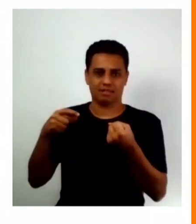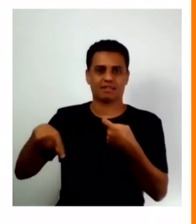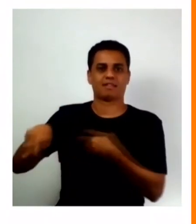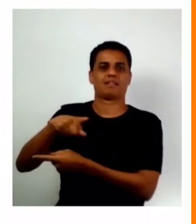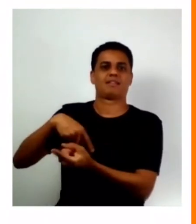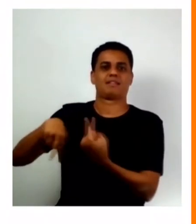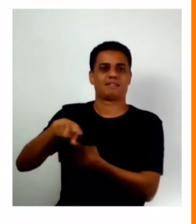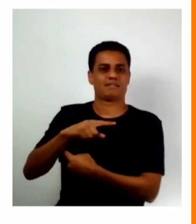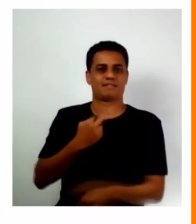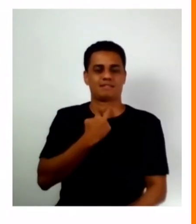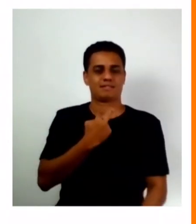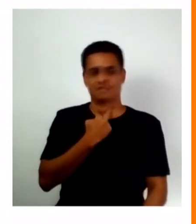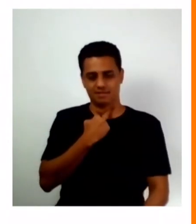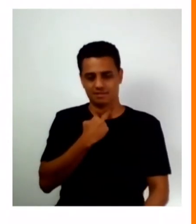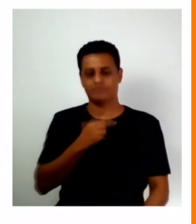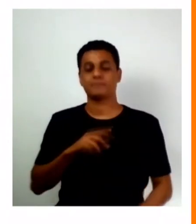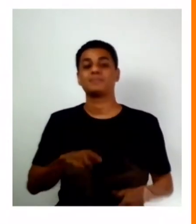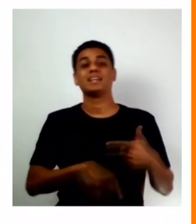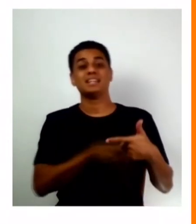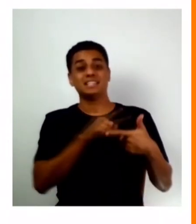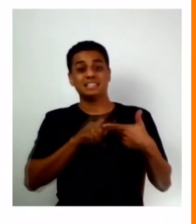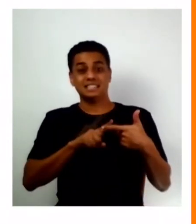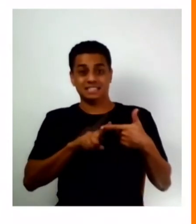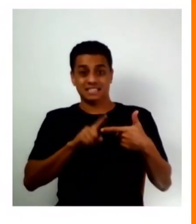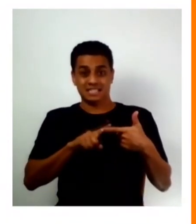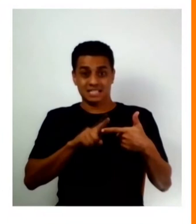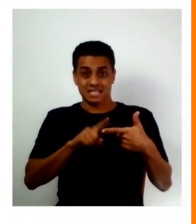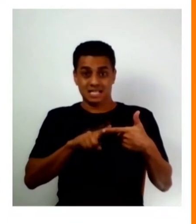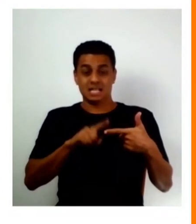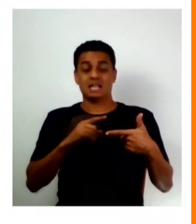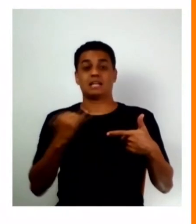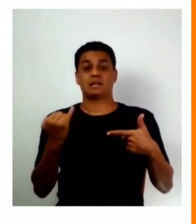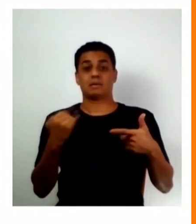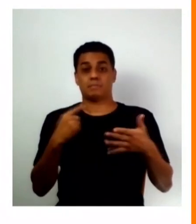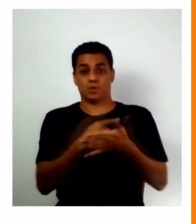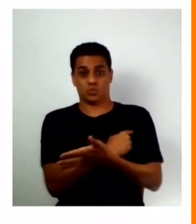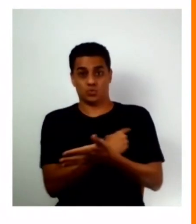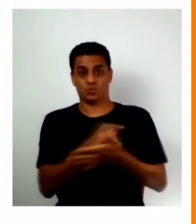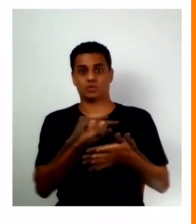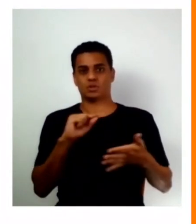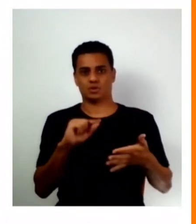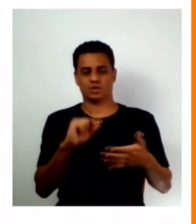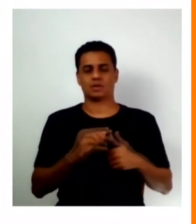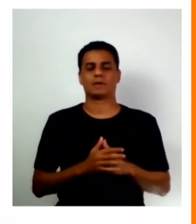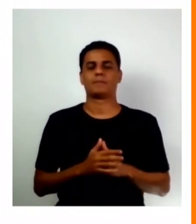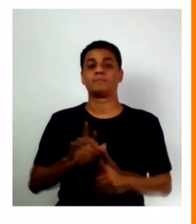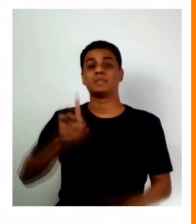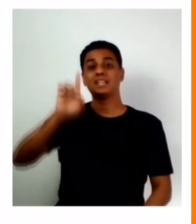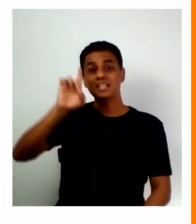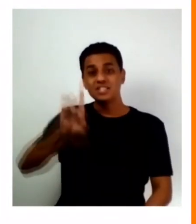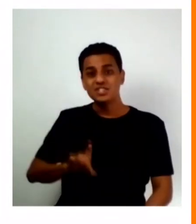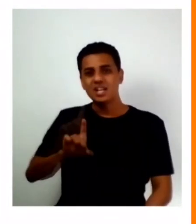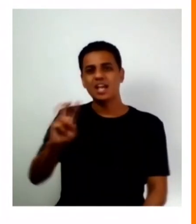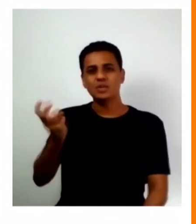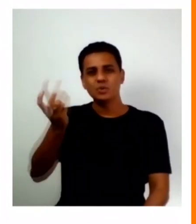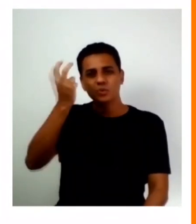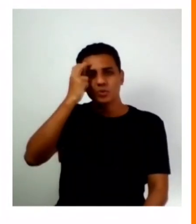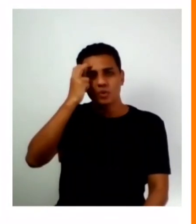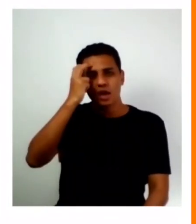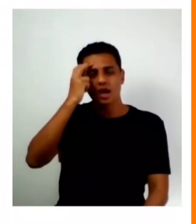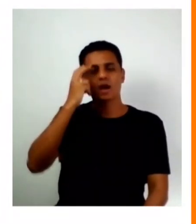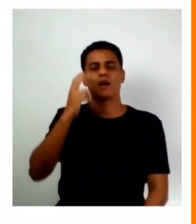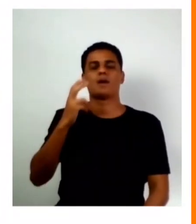a segunda pergunta, mire, em temas de direitos culturales, a normativa